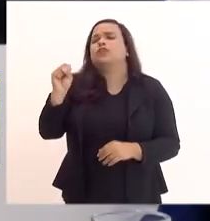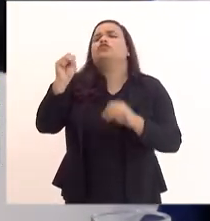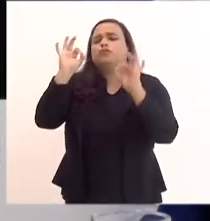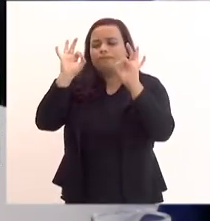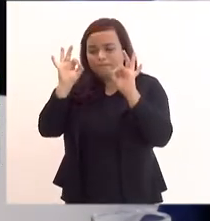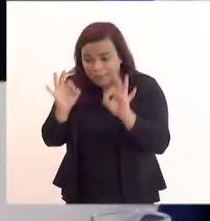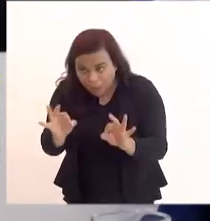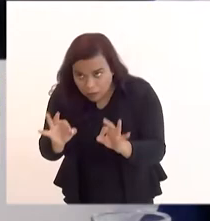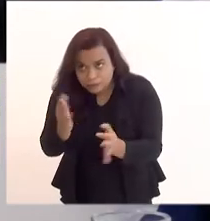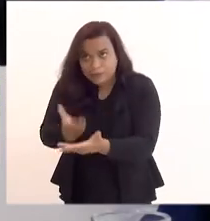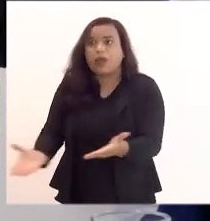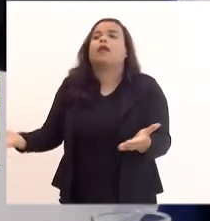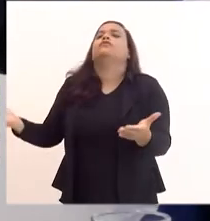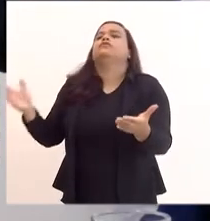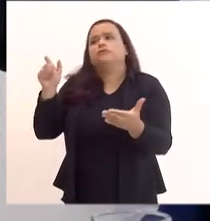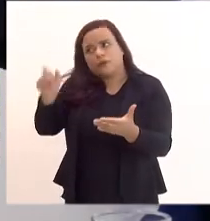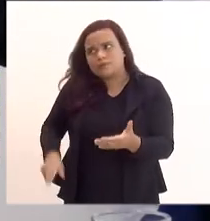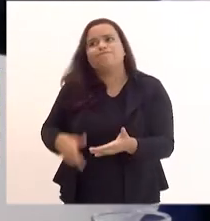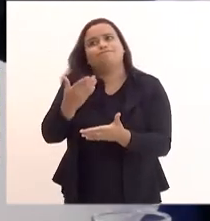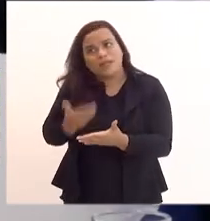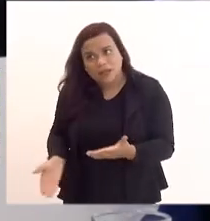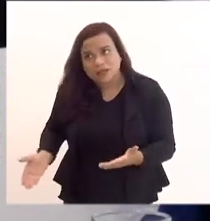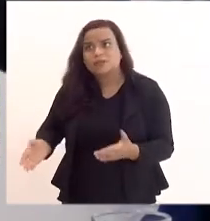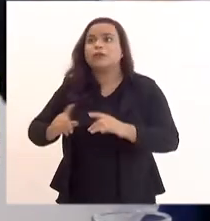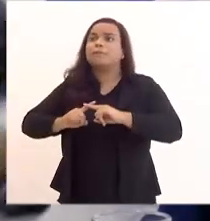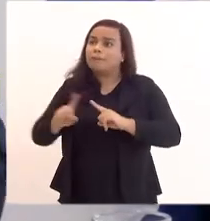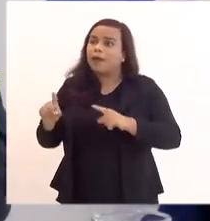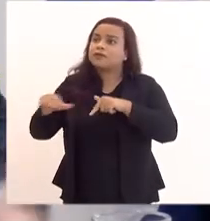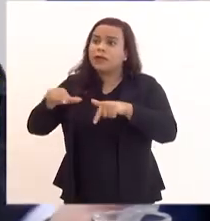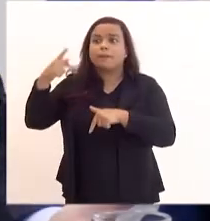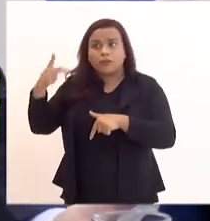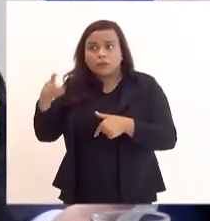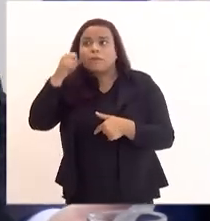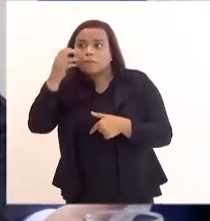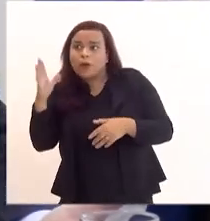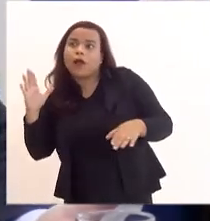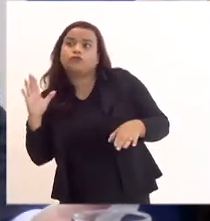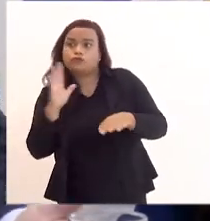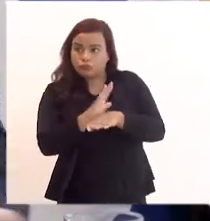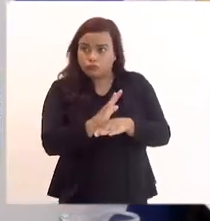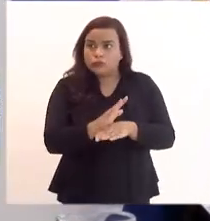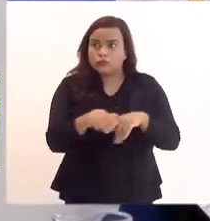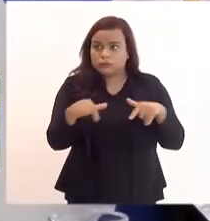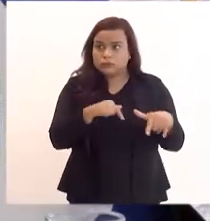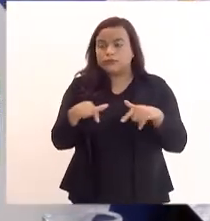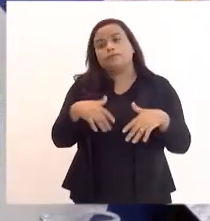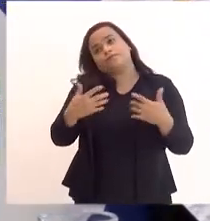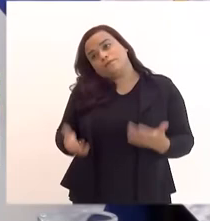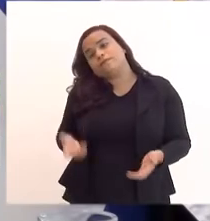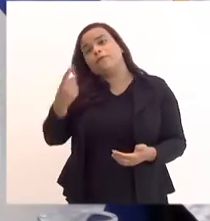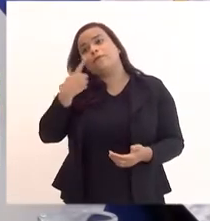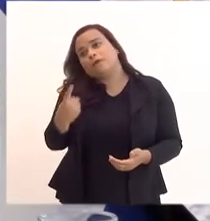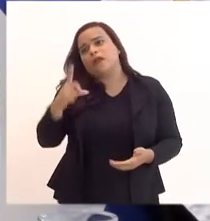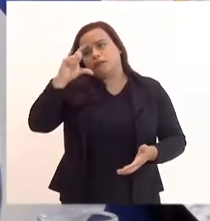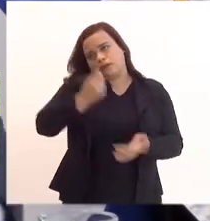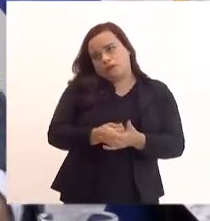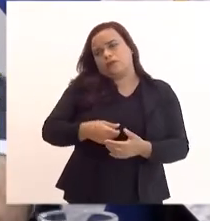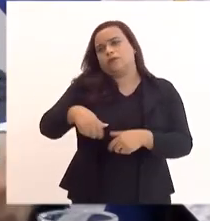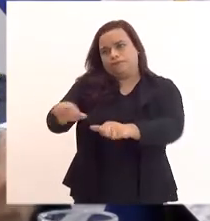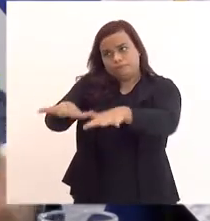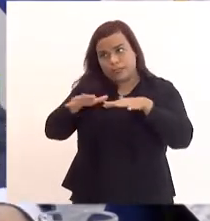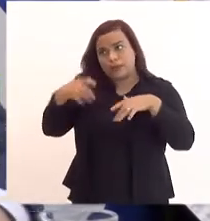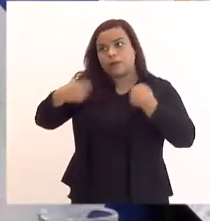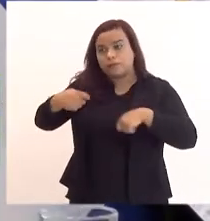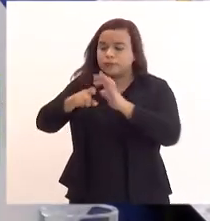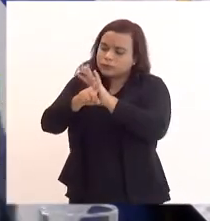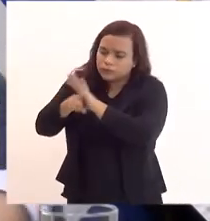CPI, mesmo derrotada, não queira ela colaborar com o trabalho. Então, essa decisão, eu acho que o plenário precisa debruçar